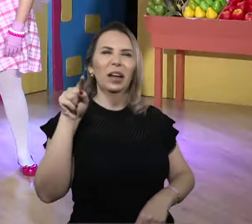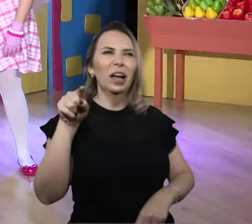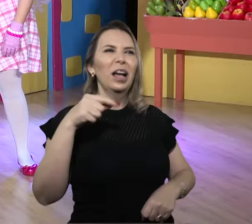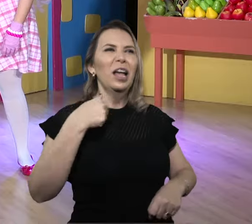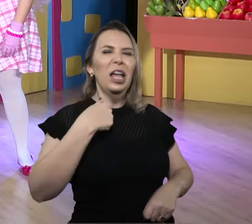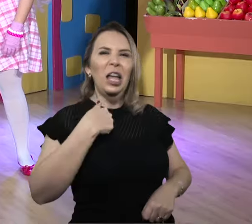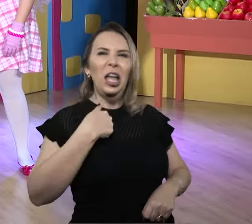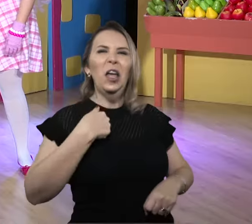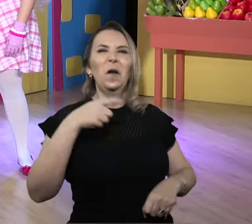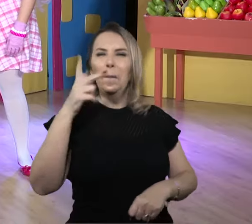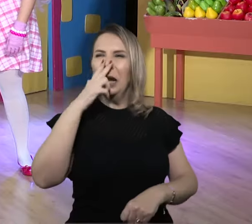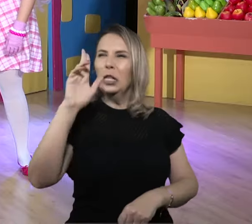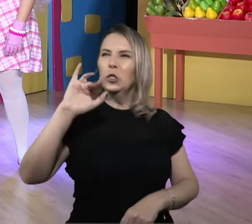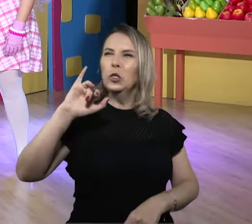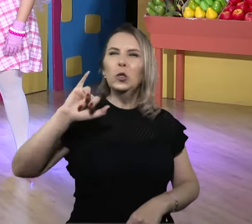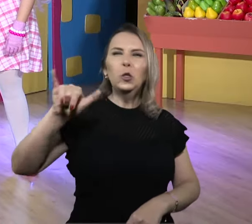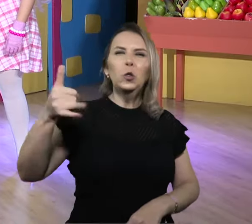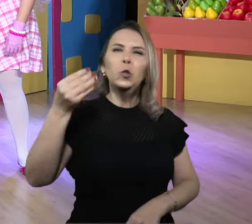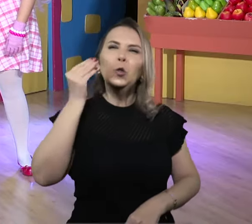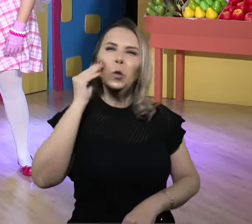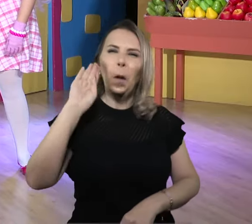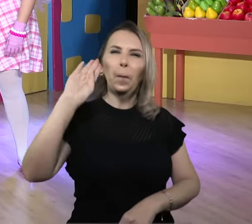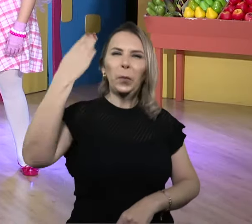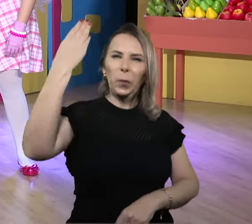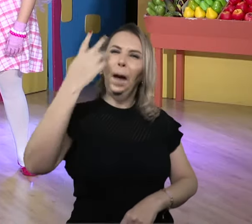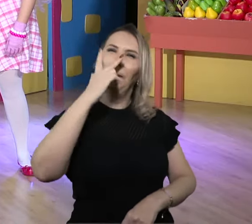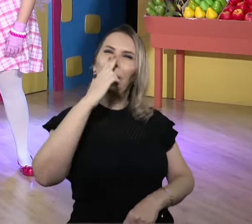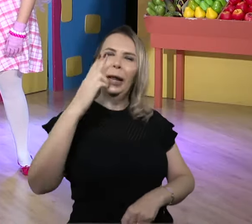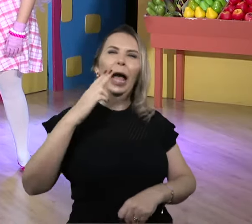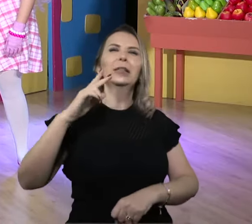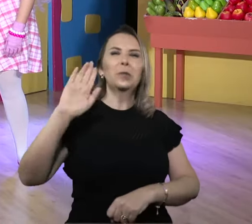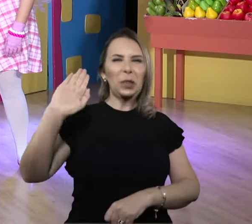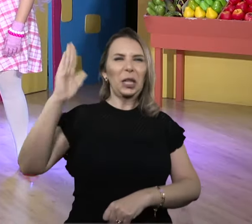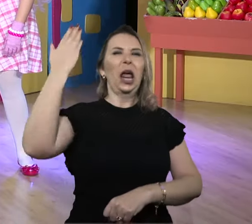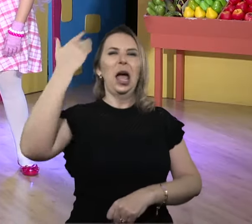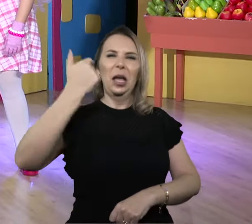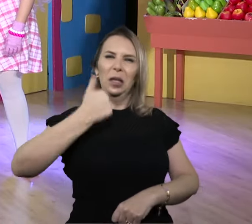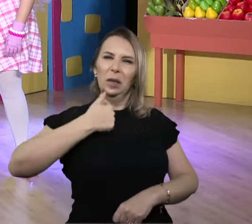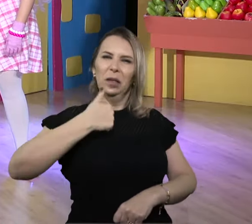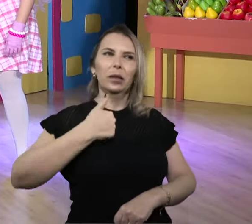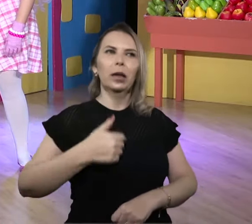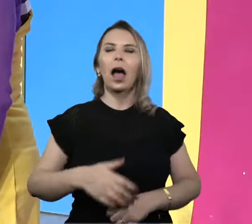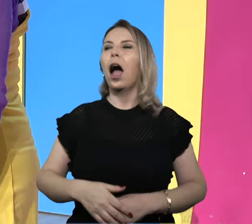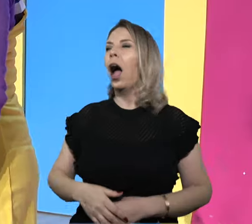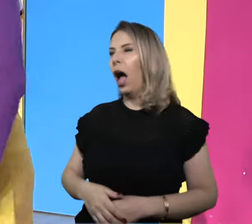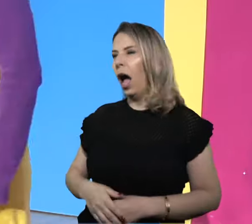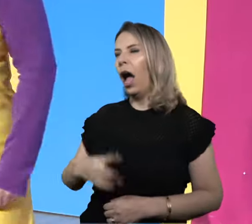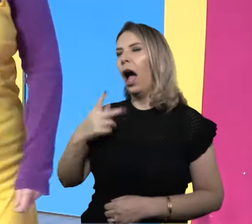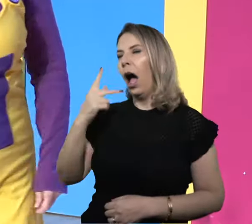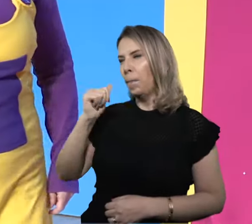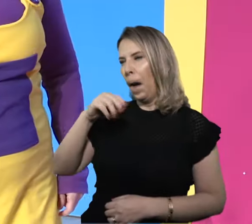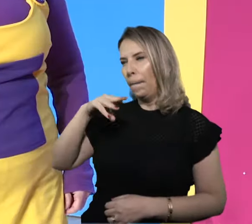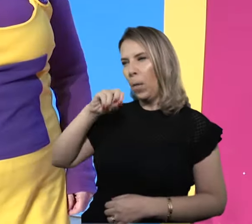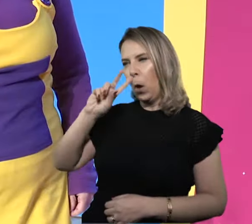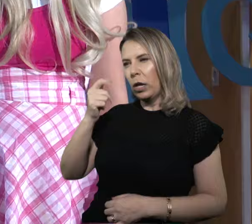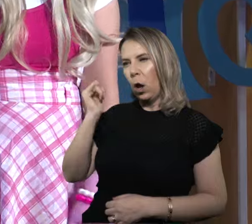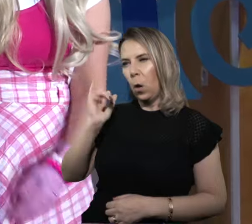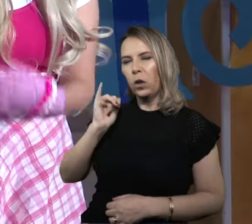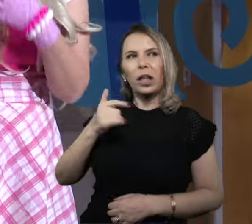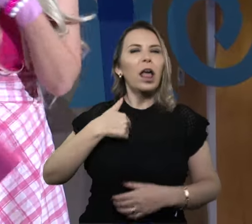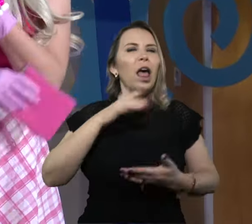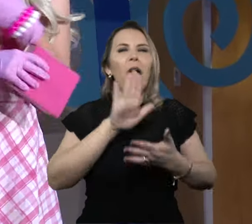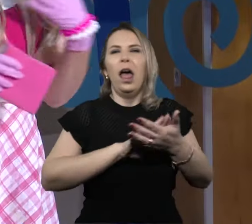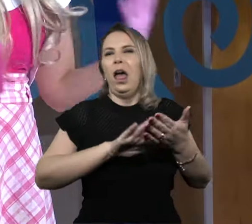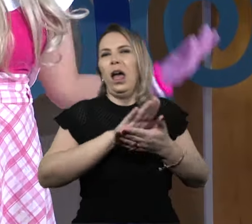decepção! Você é o Judas Iscariotes da minha vida! Ai, que traidor! Foi Pamonha que te contou?